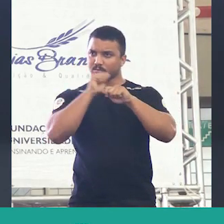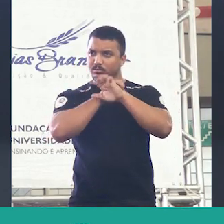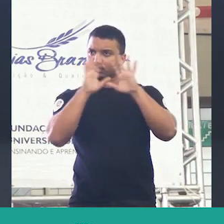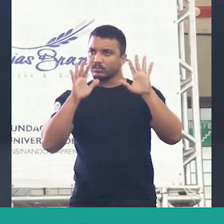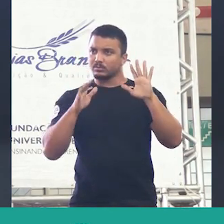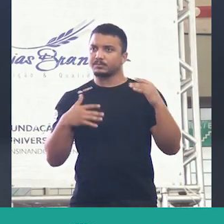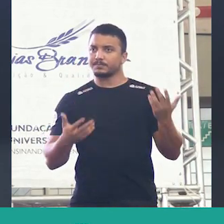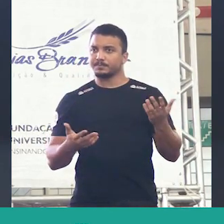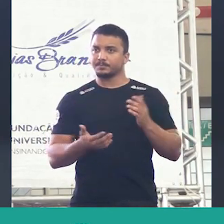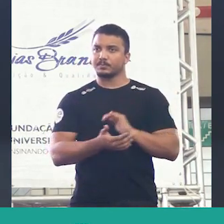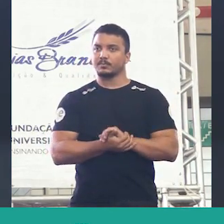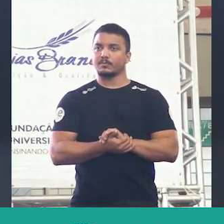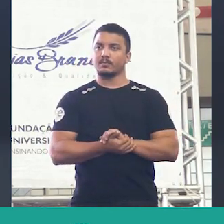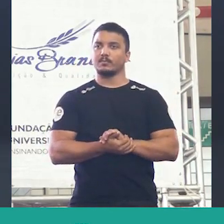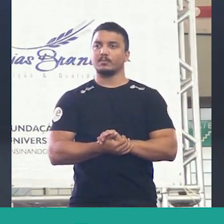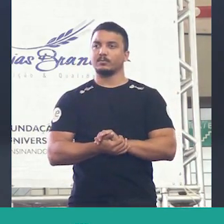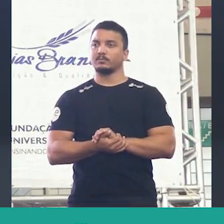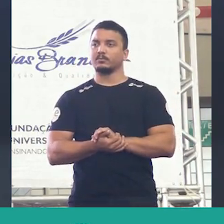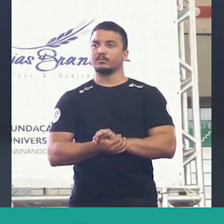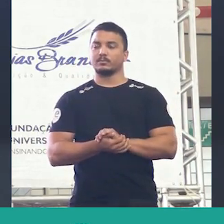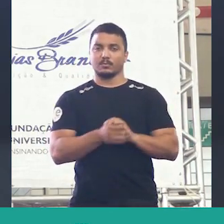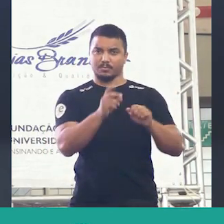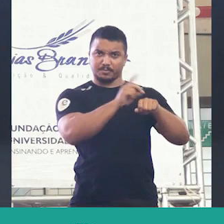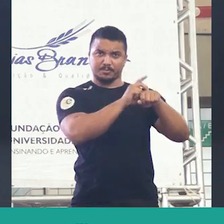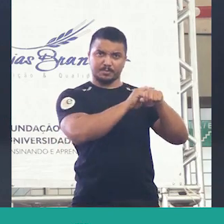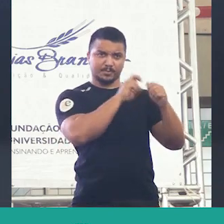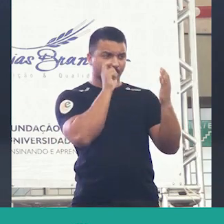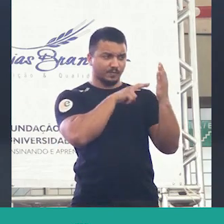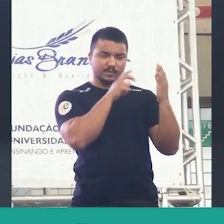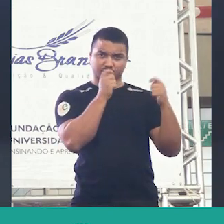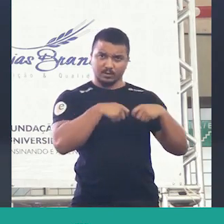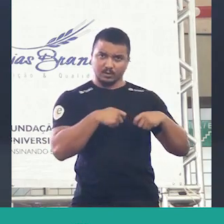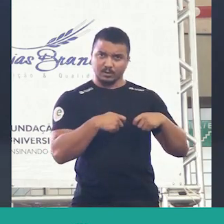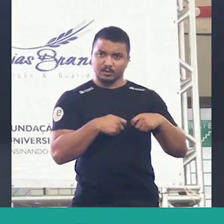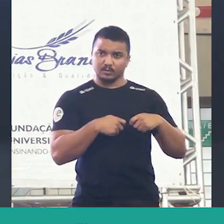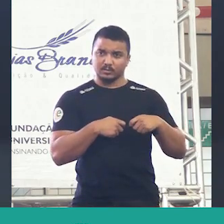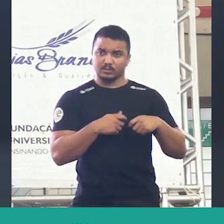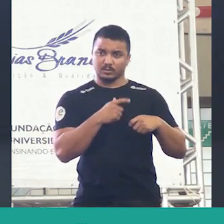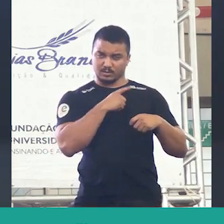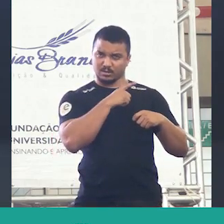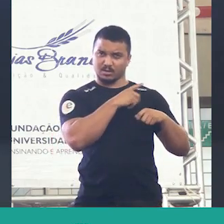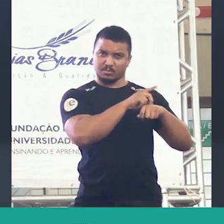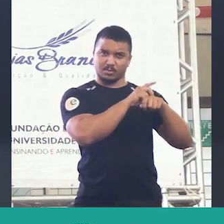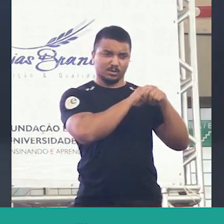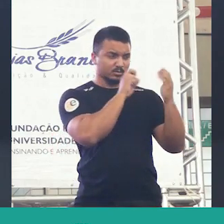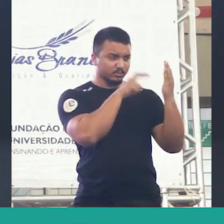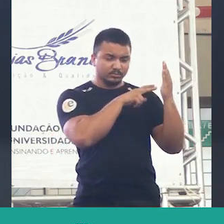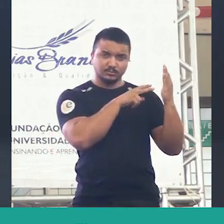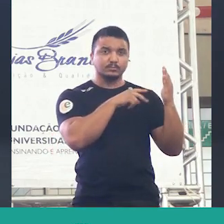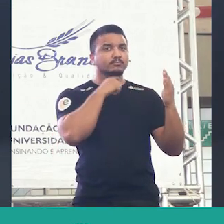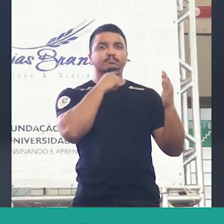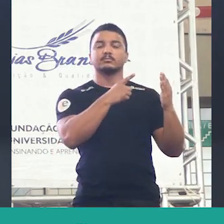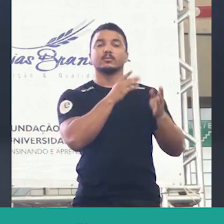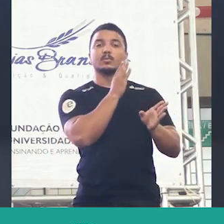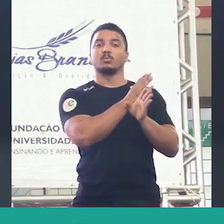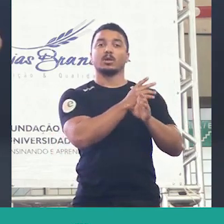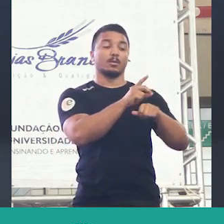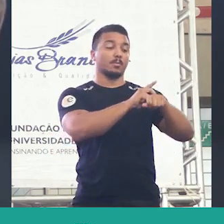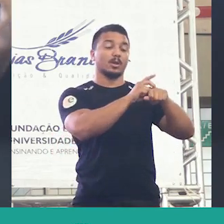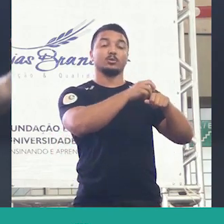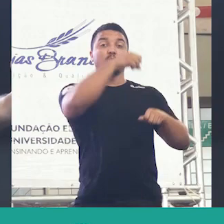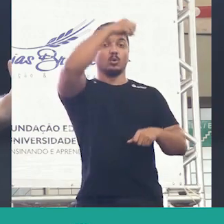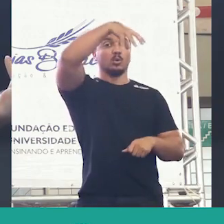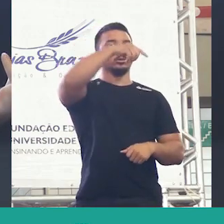Sim ou não? Vamos repetir. Você vê o preto? Você vê o preto? Não, porque o preto não